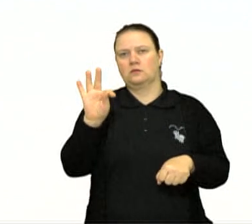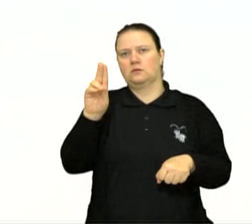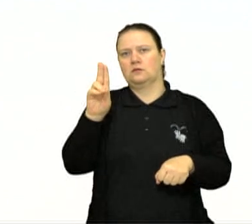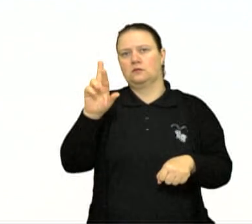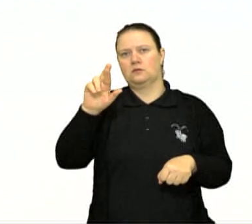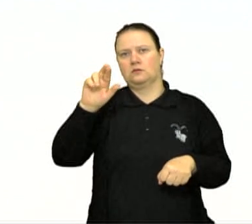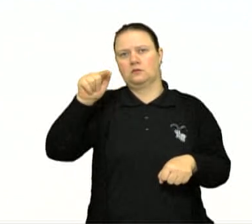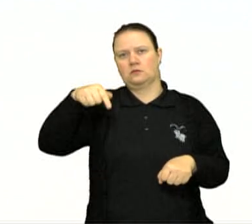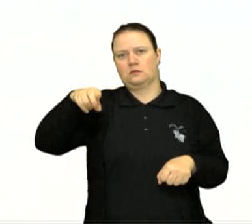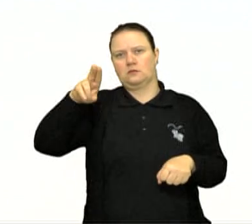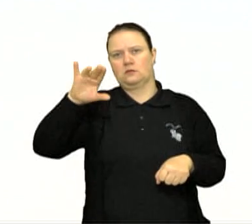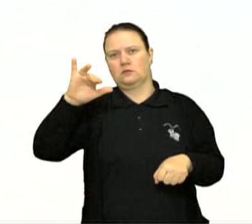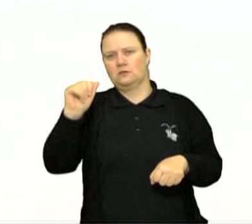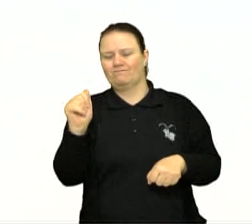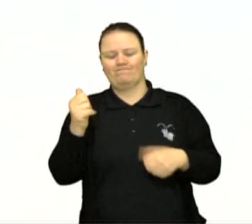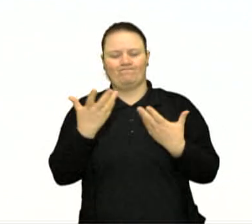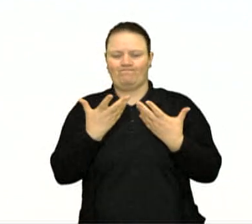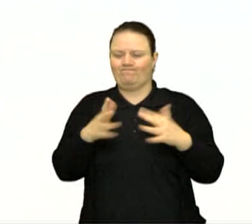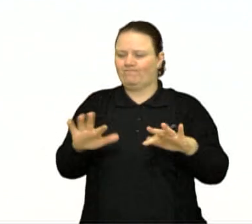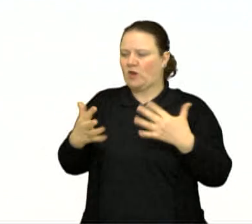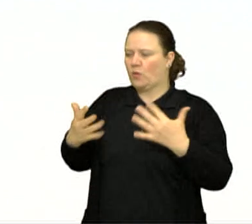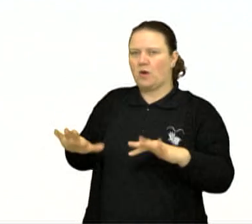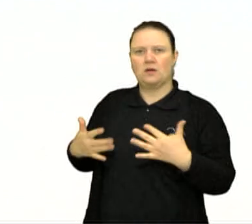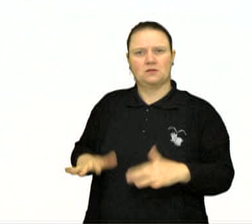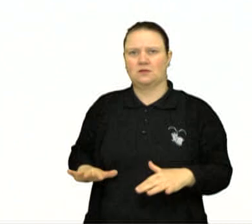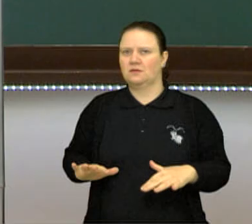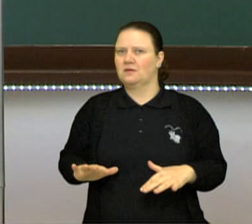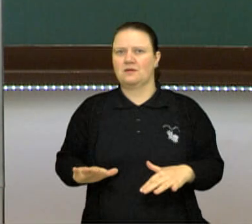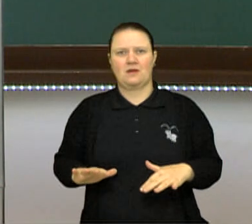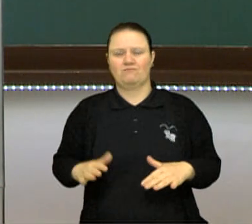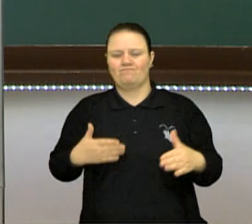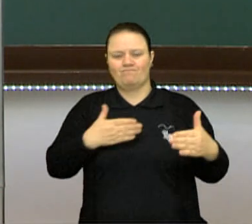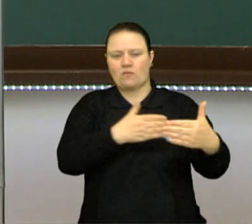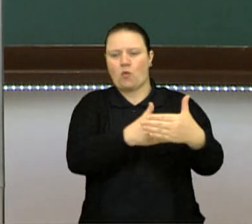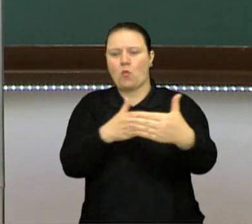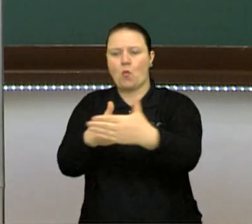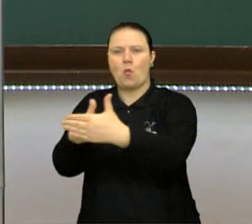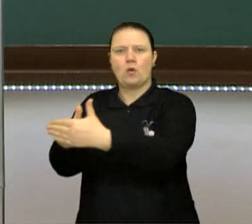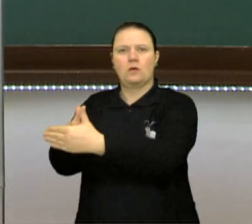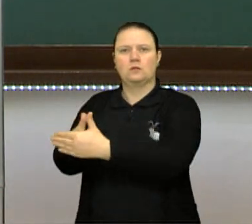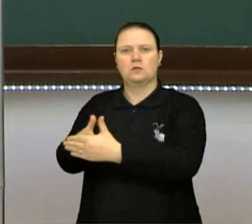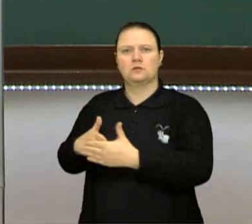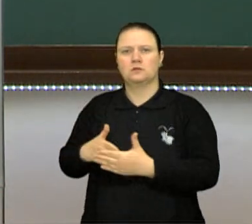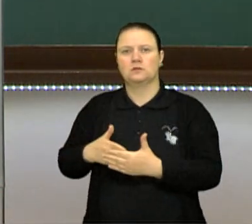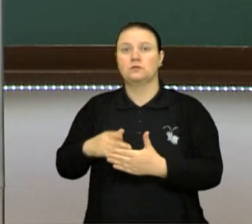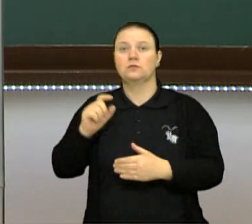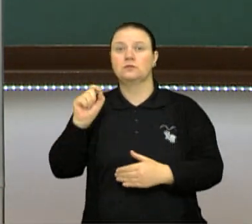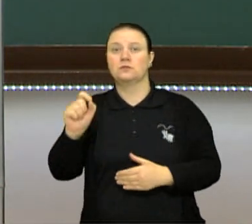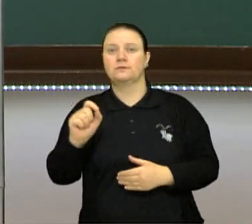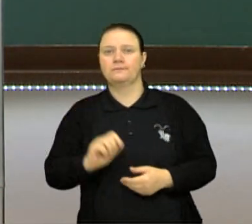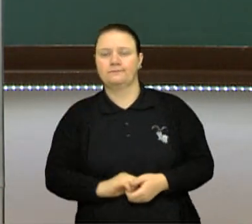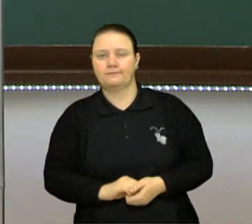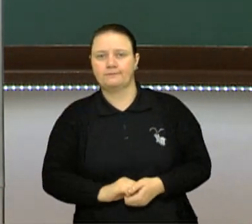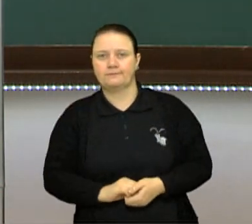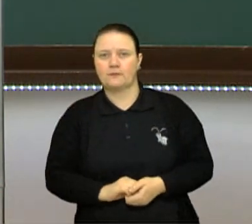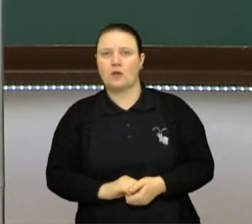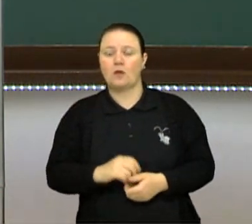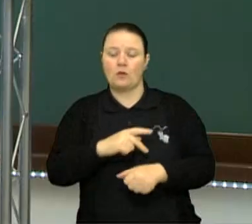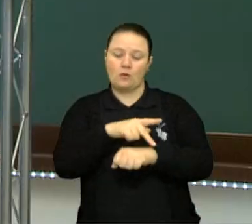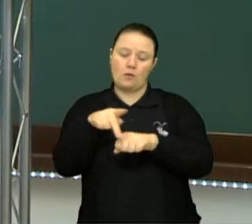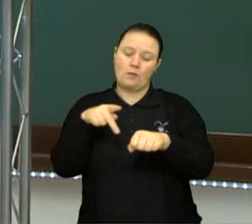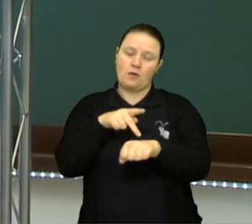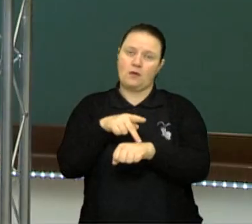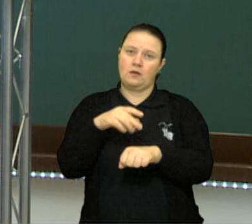literalmente não aceitaram a colocação das fronteiras que estabeleceriam então o país